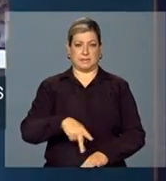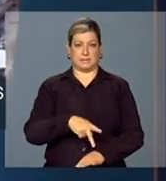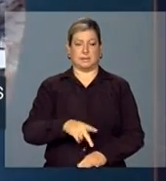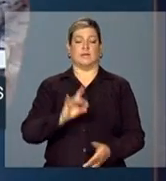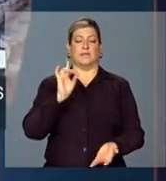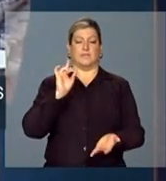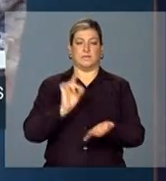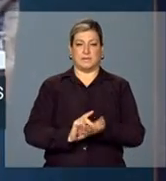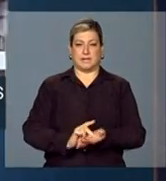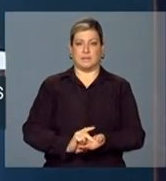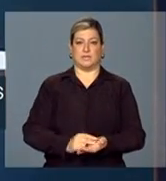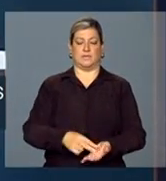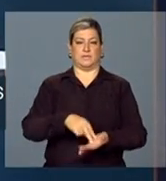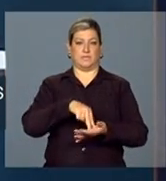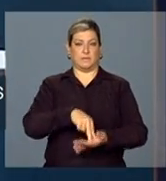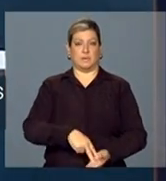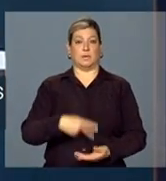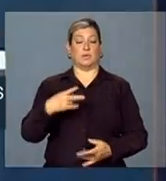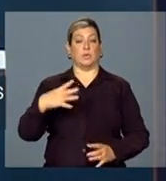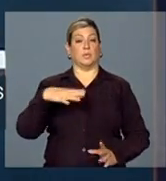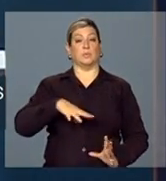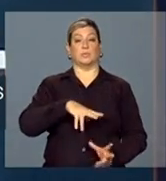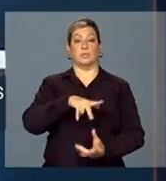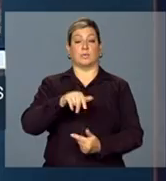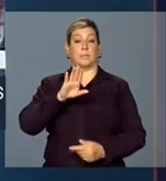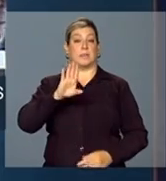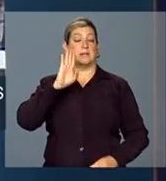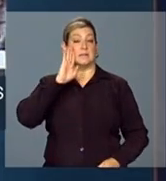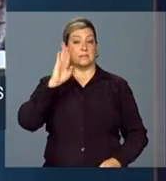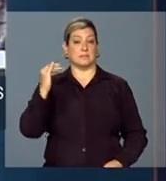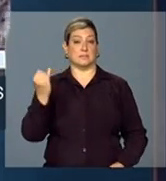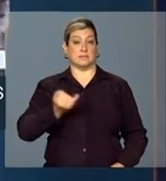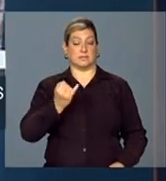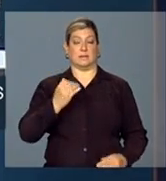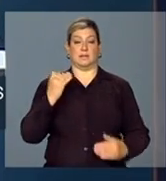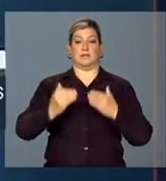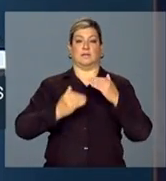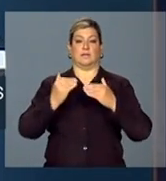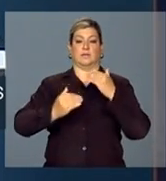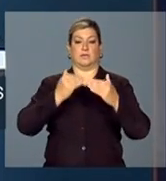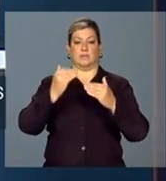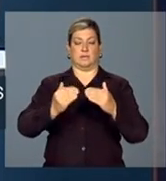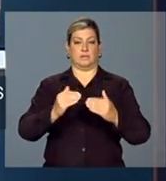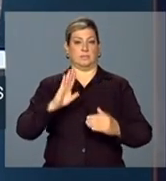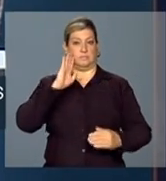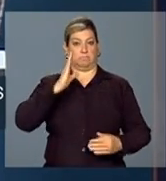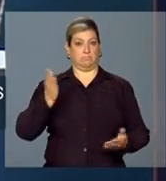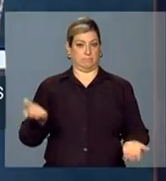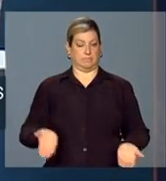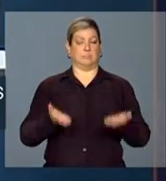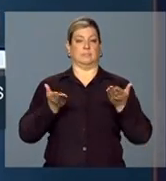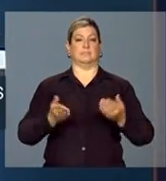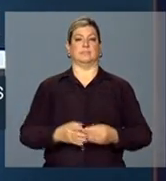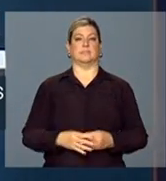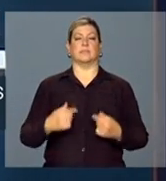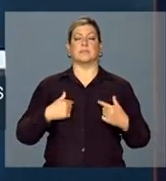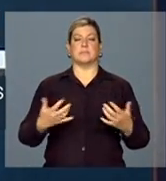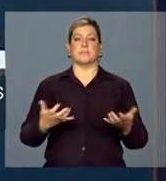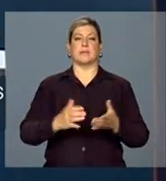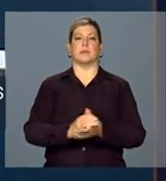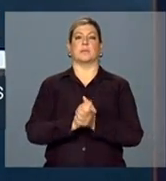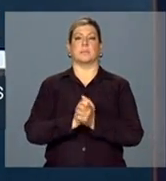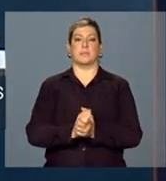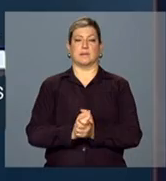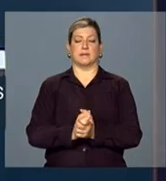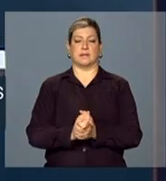se afirmar no mundo, mas, sobretudo, se desenvolver de forma soberana. Queria cumprimentar